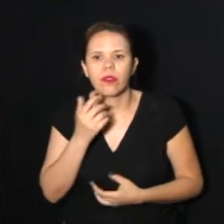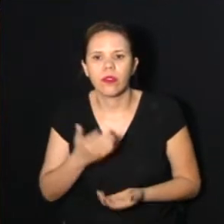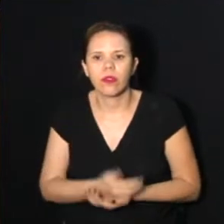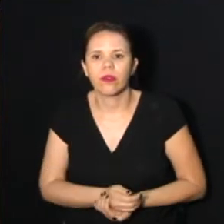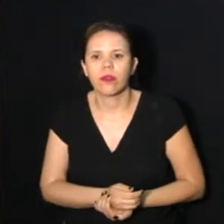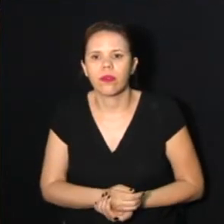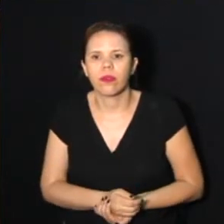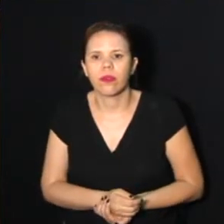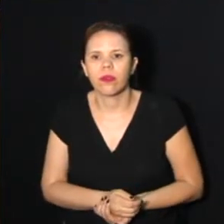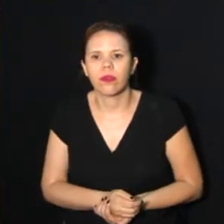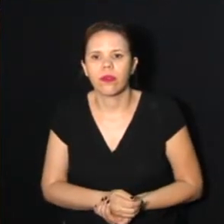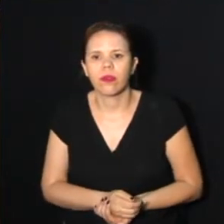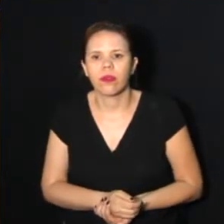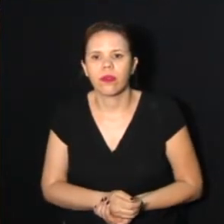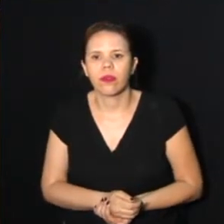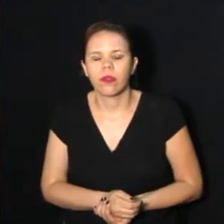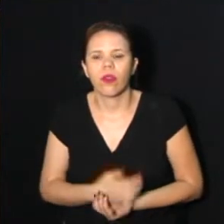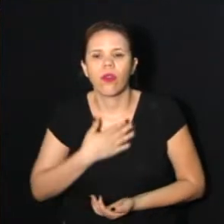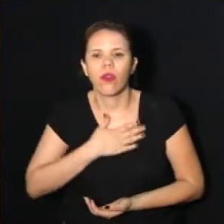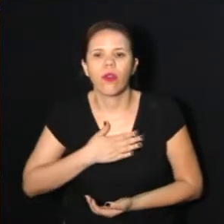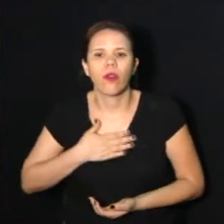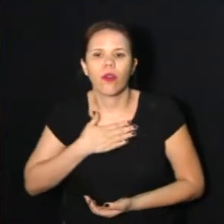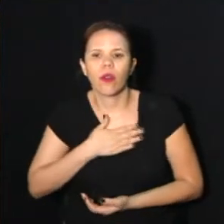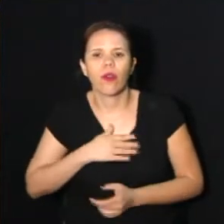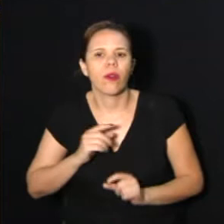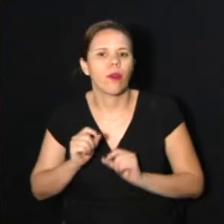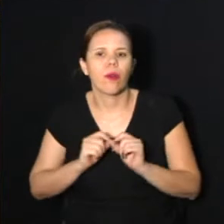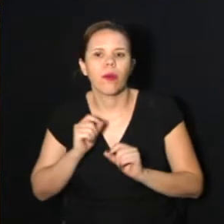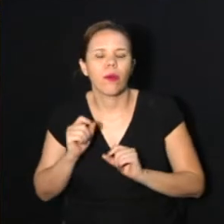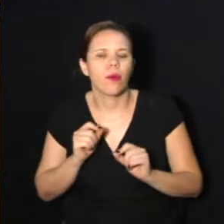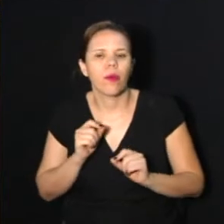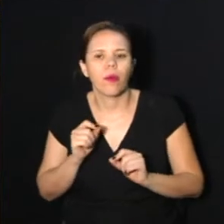eu gostaria de